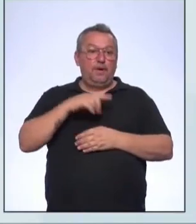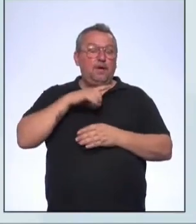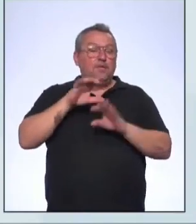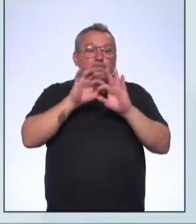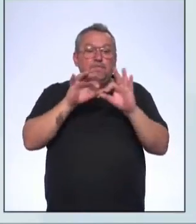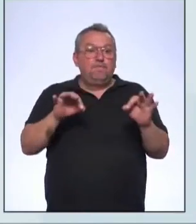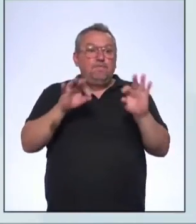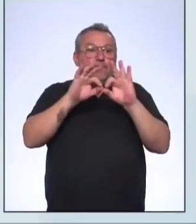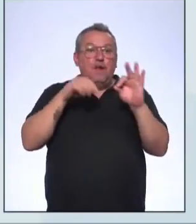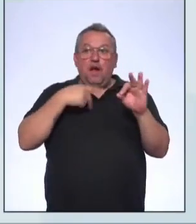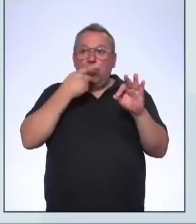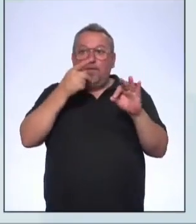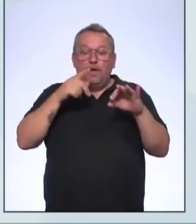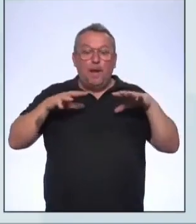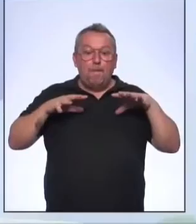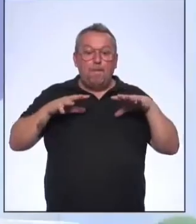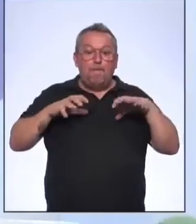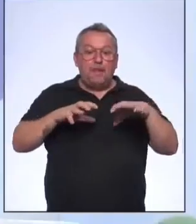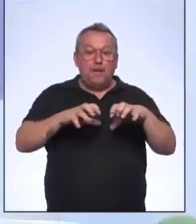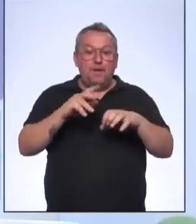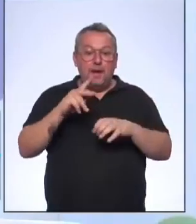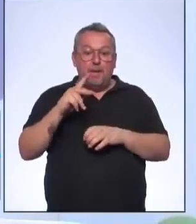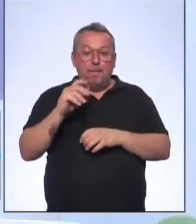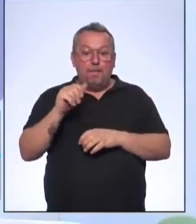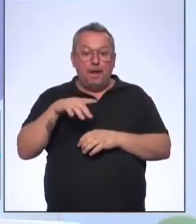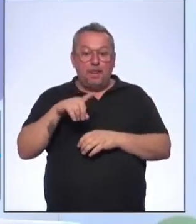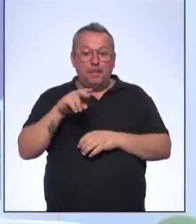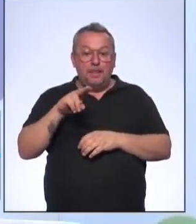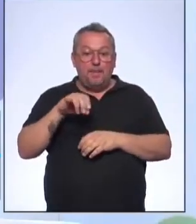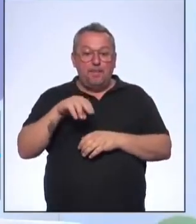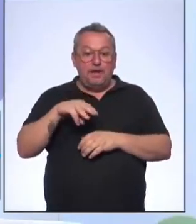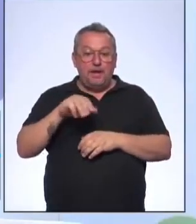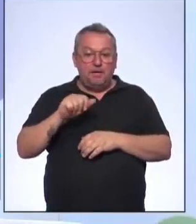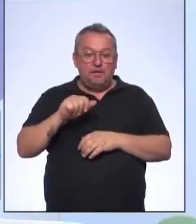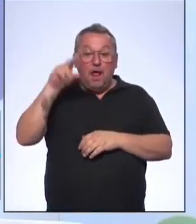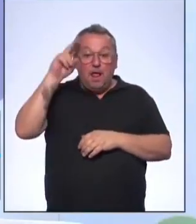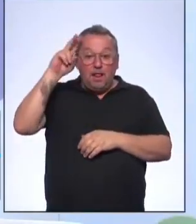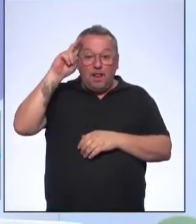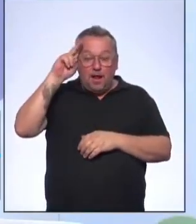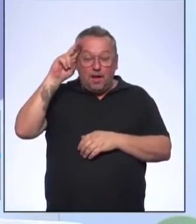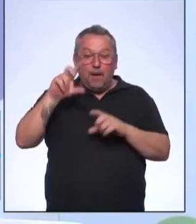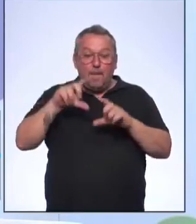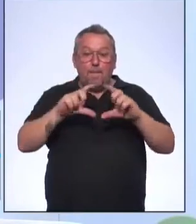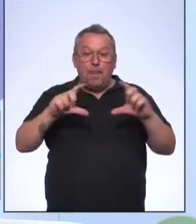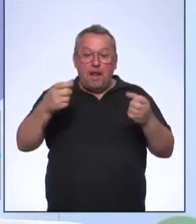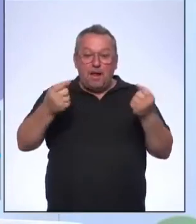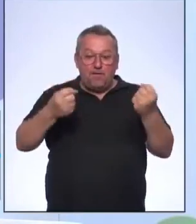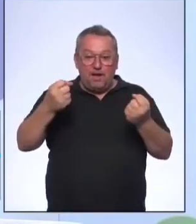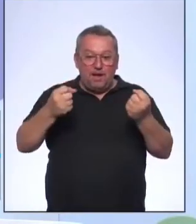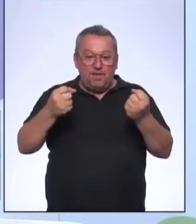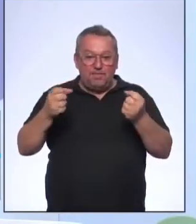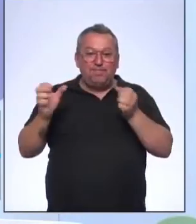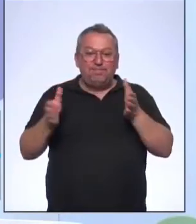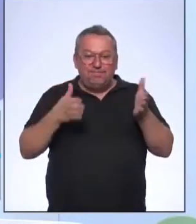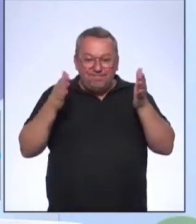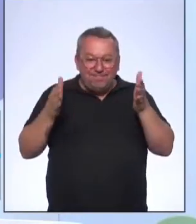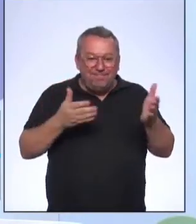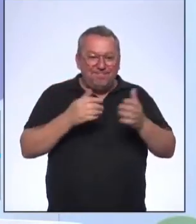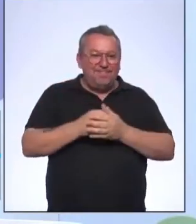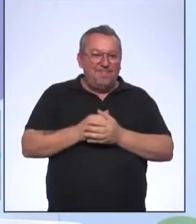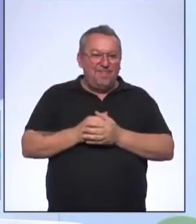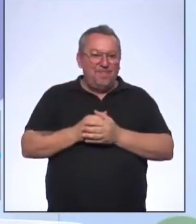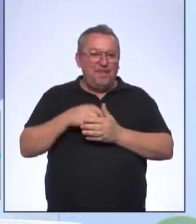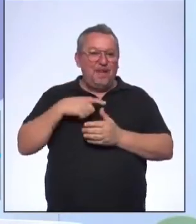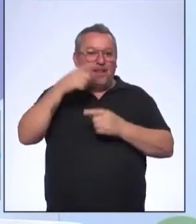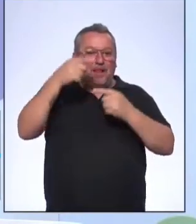simplesmente, vamos falar da pandemia, que é tão atual, rodízio. Lembra do rodízio? Sim. Será que vocês vão lembrar? Os pais de vocês vão lembrar.